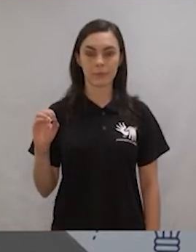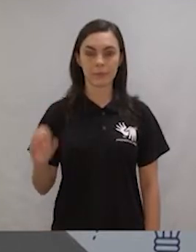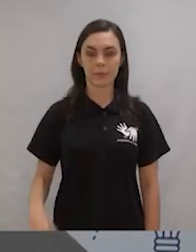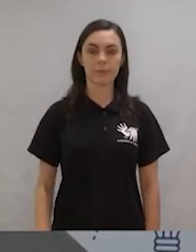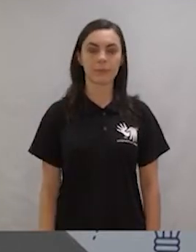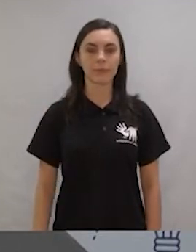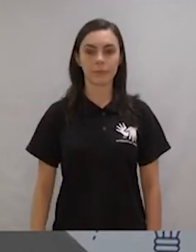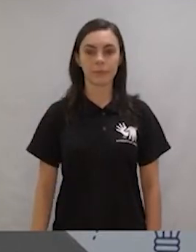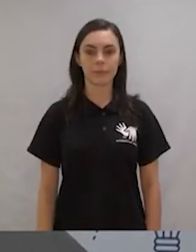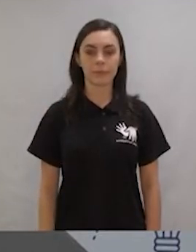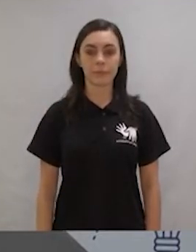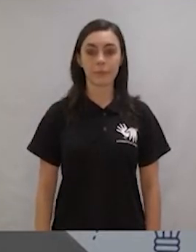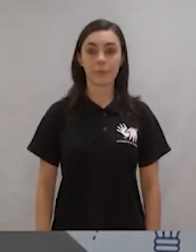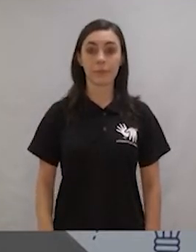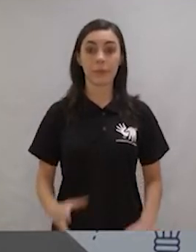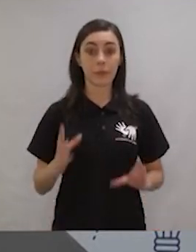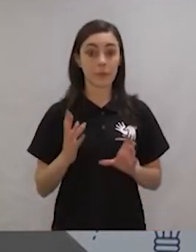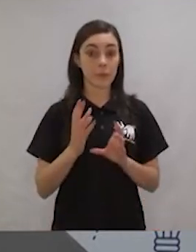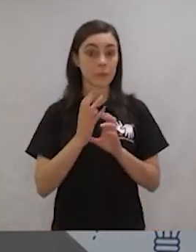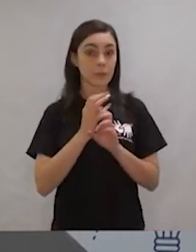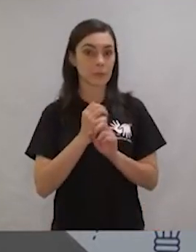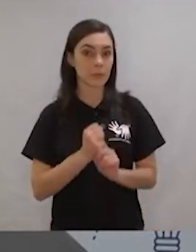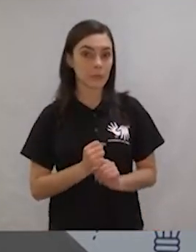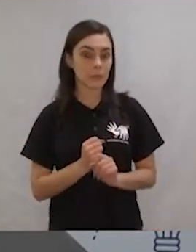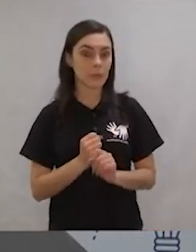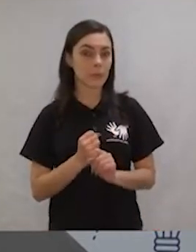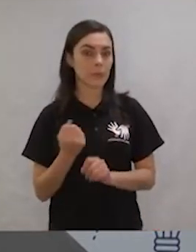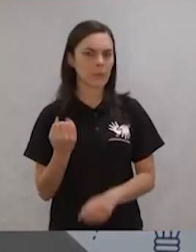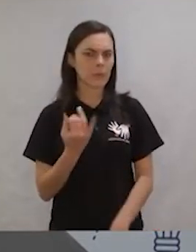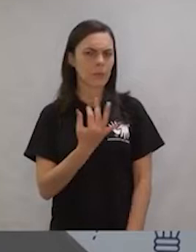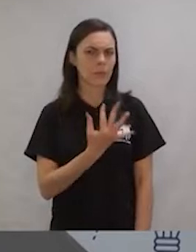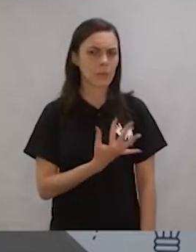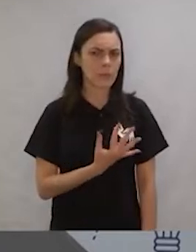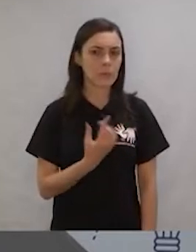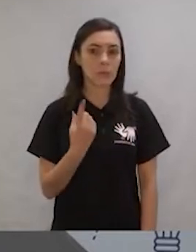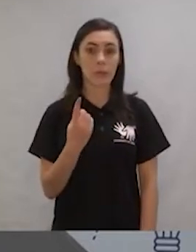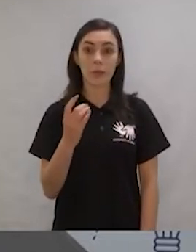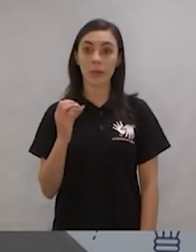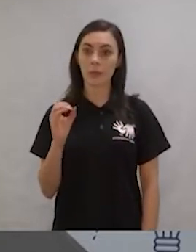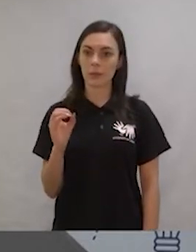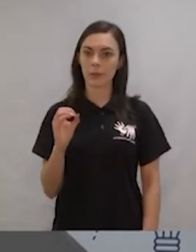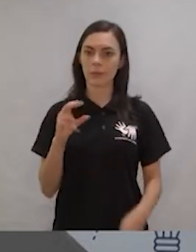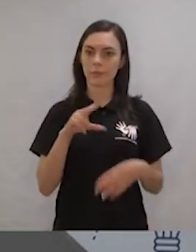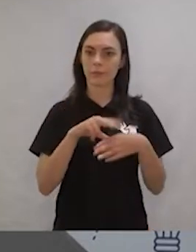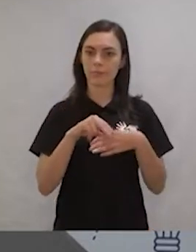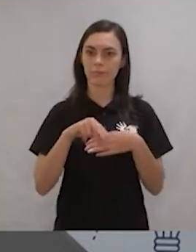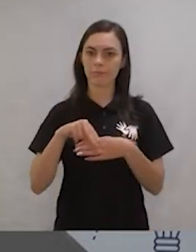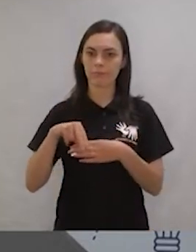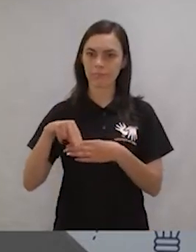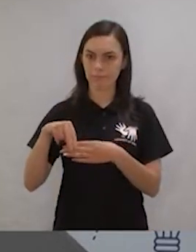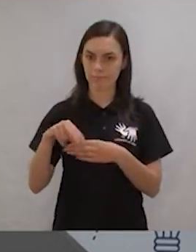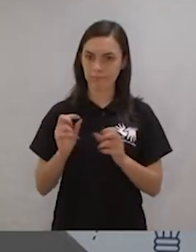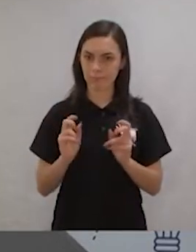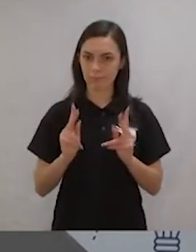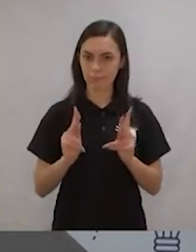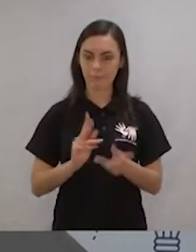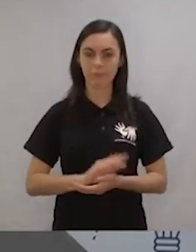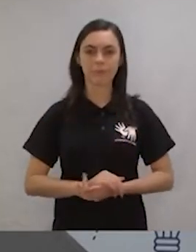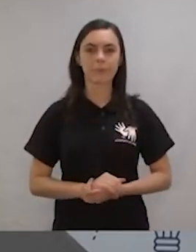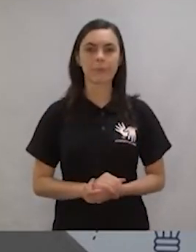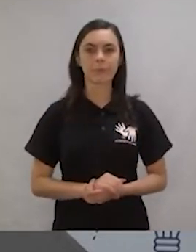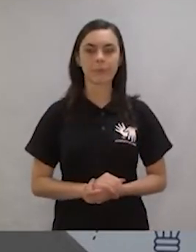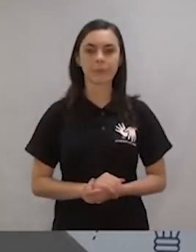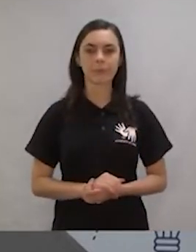10. Então, veja, ao todo nós temos 10 grampos,